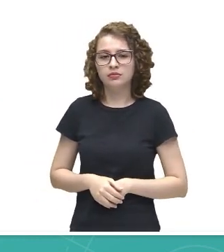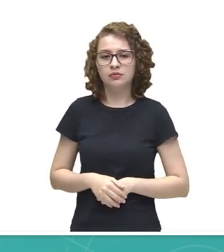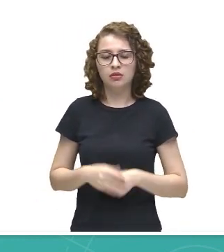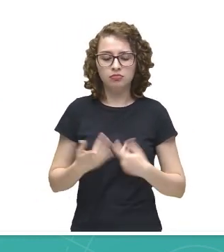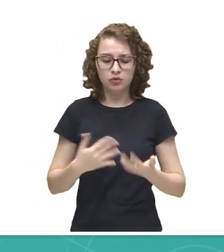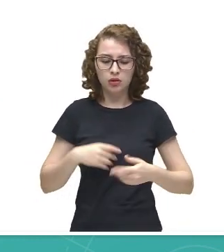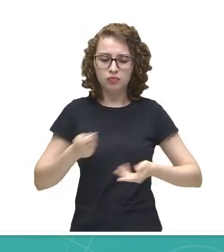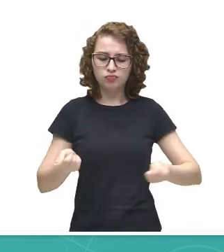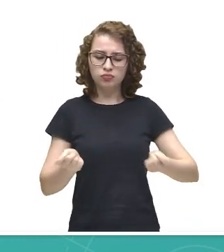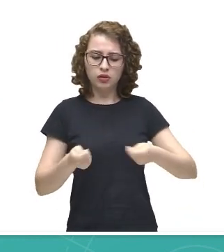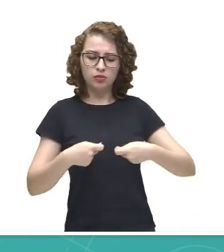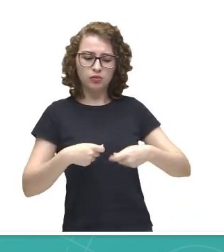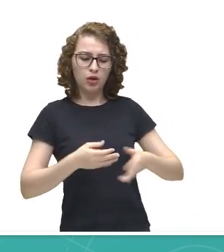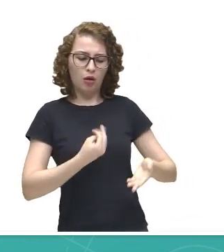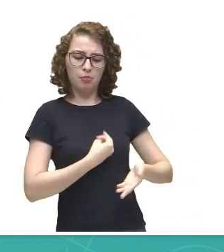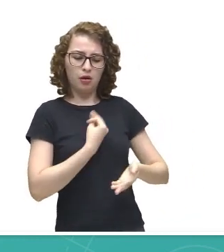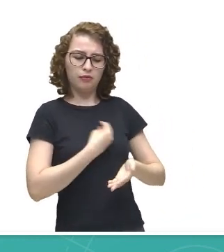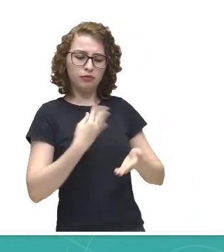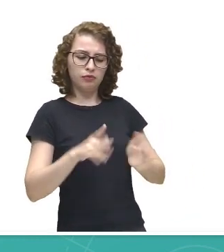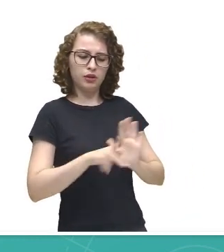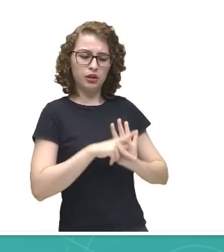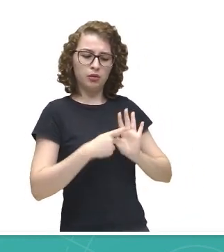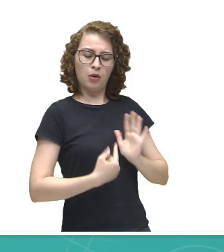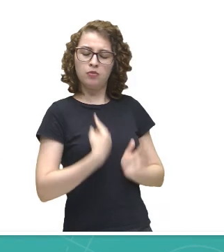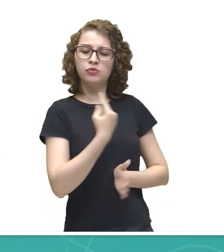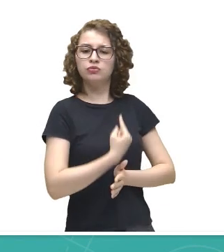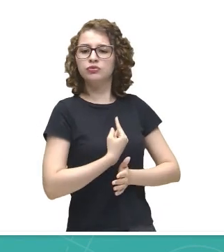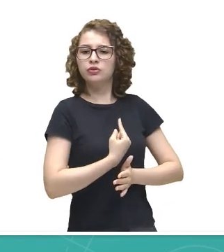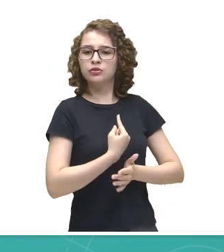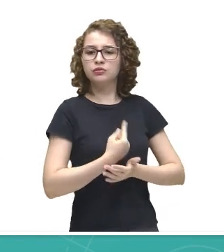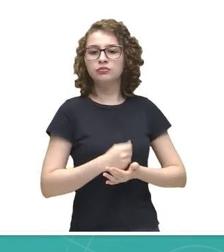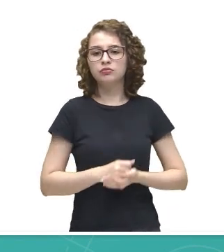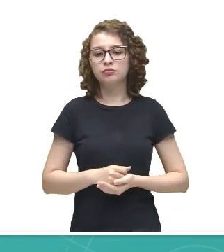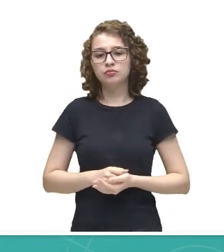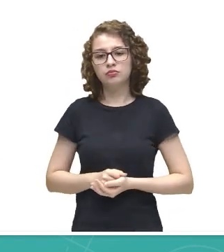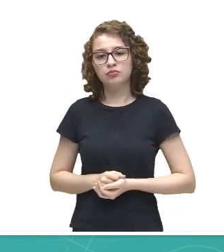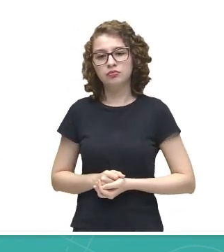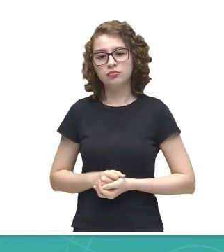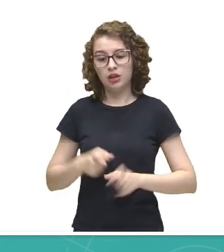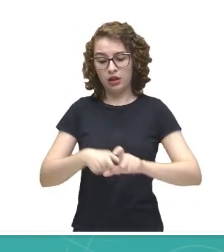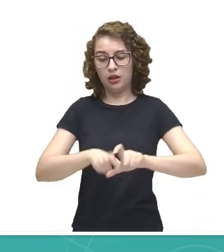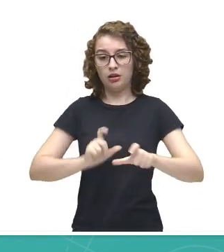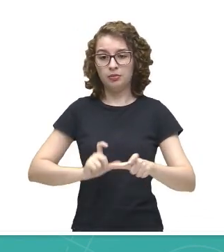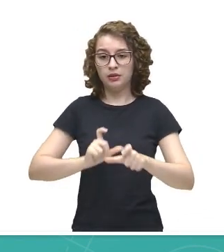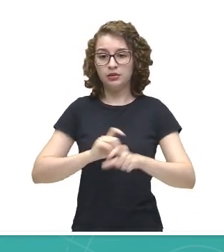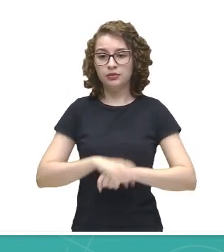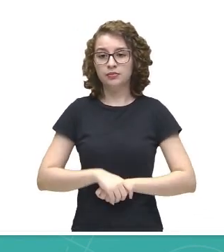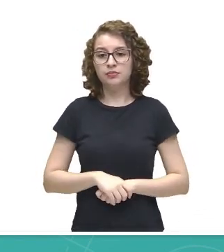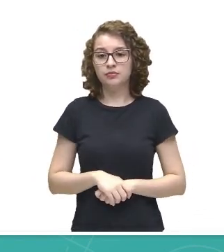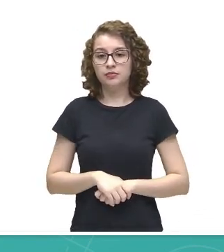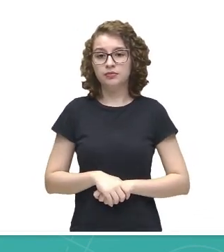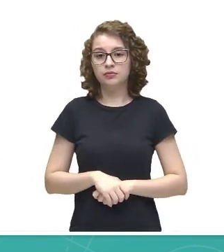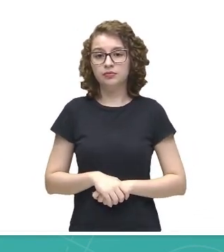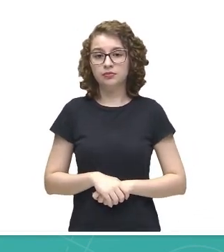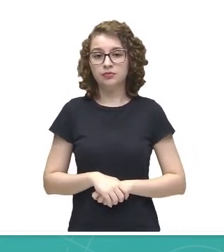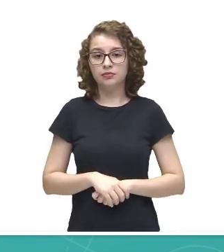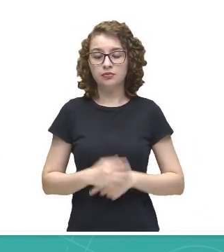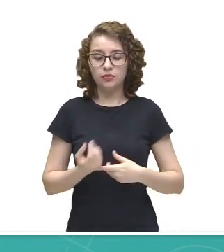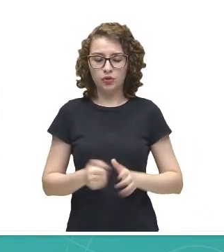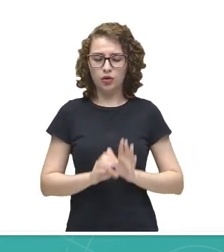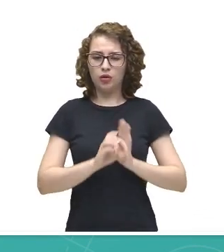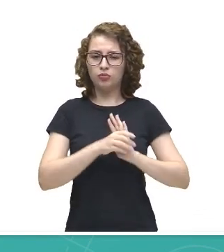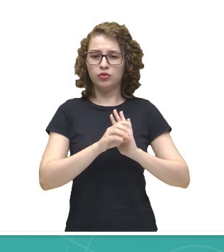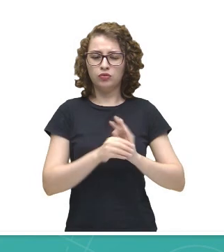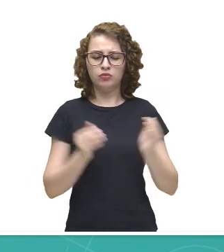de resolver a vida sozinho, tá bom? E aí, esse conceito de envelhecimento ativo, ele